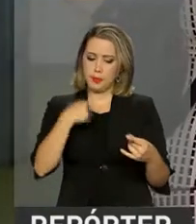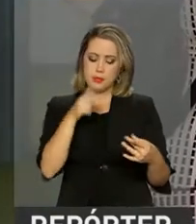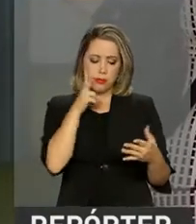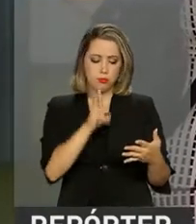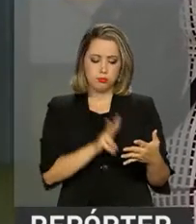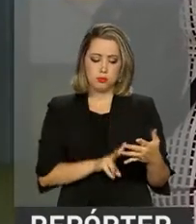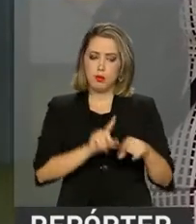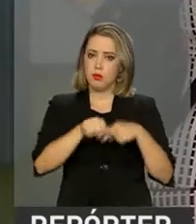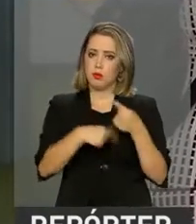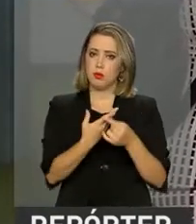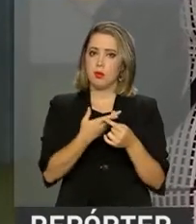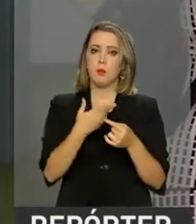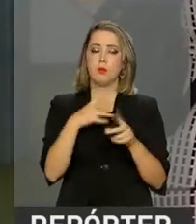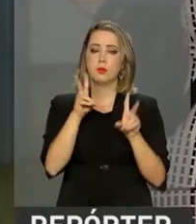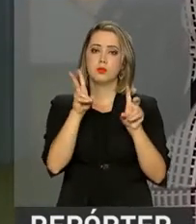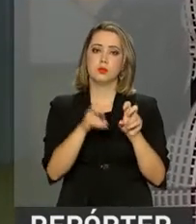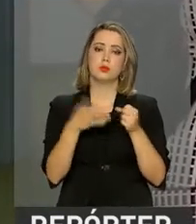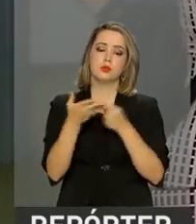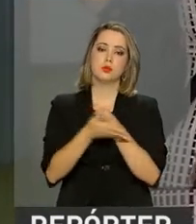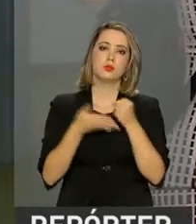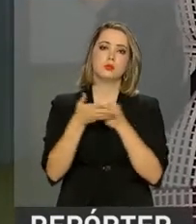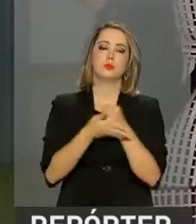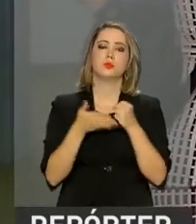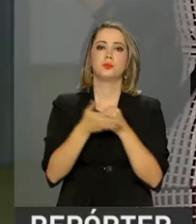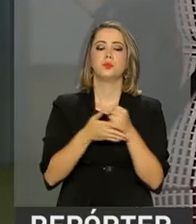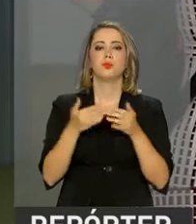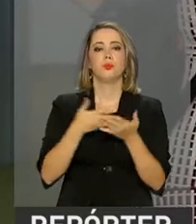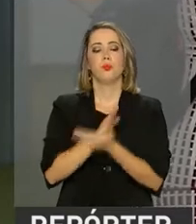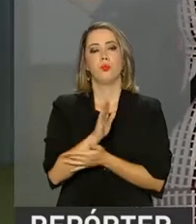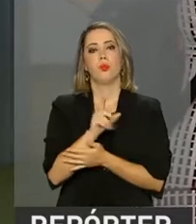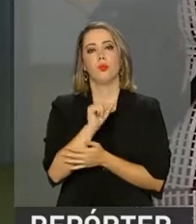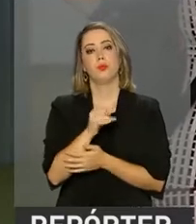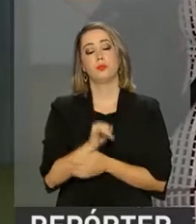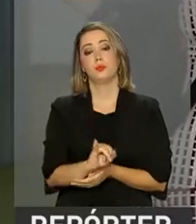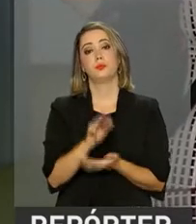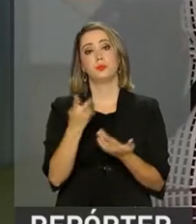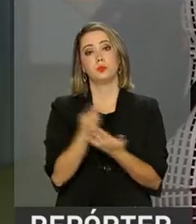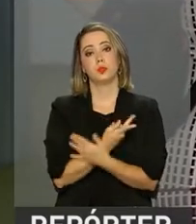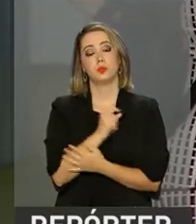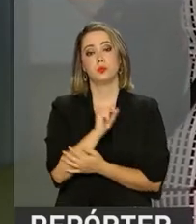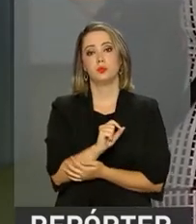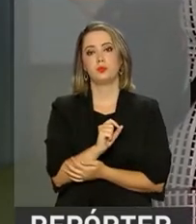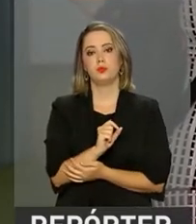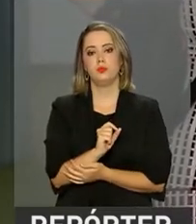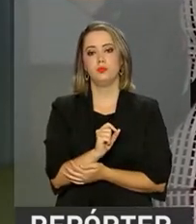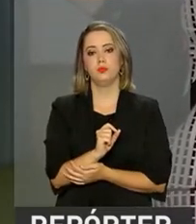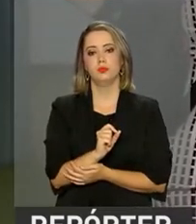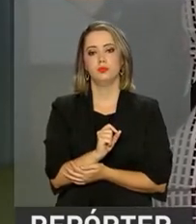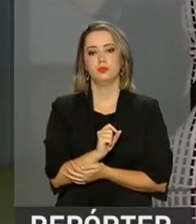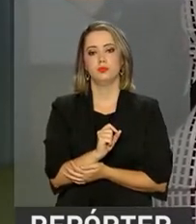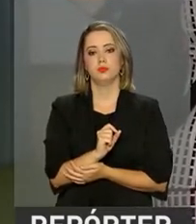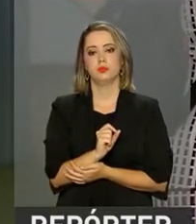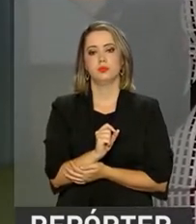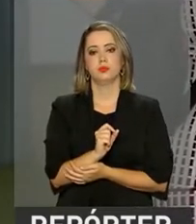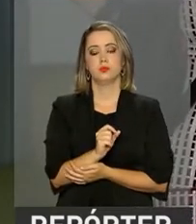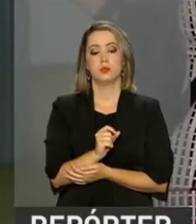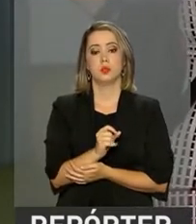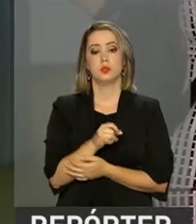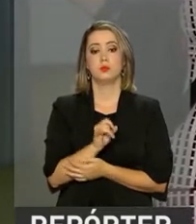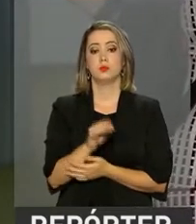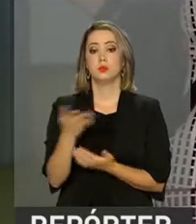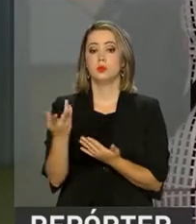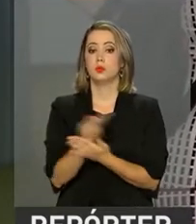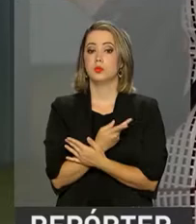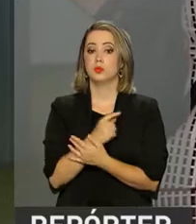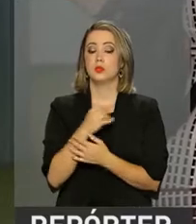depois que o texto base do projeto de lei for aprovado, caso isso ocorra. E para que isso venha a ocorrer,